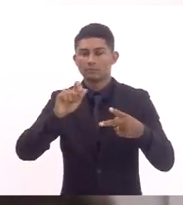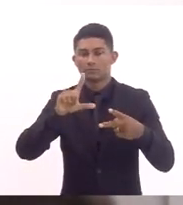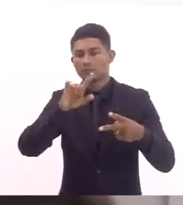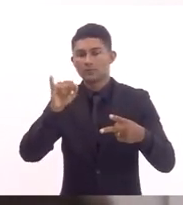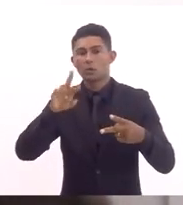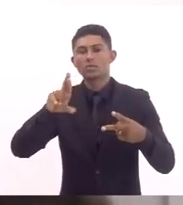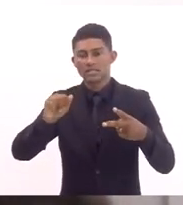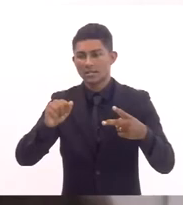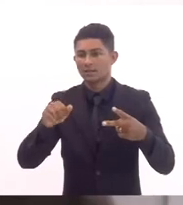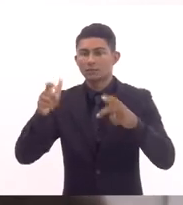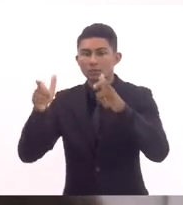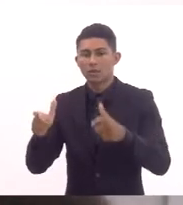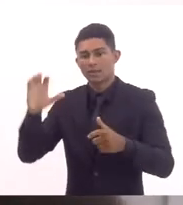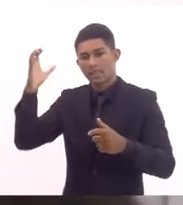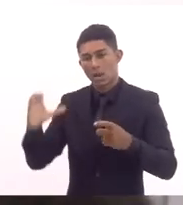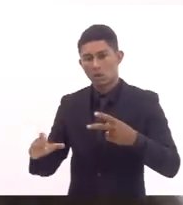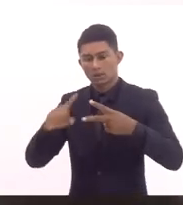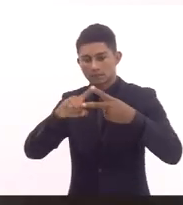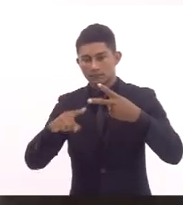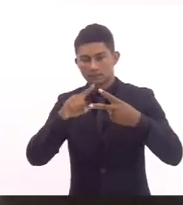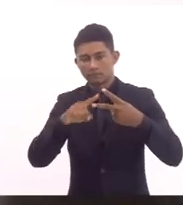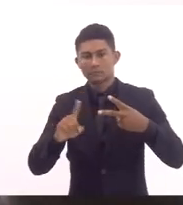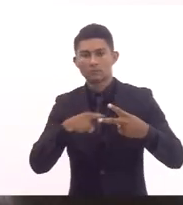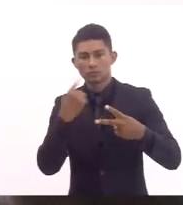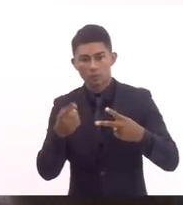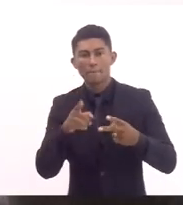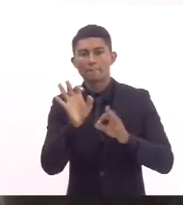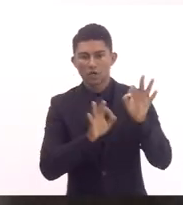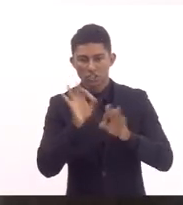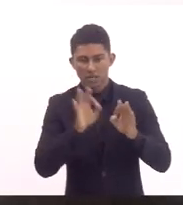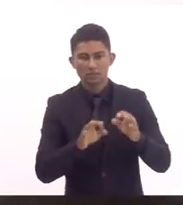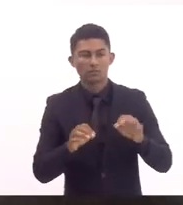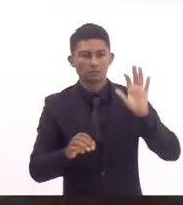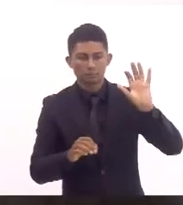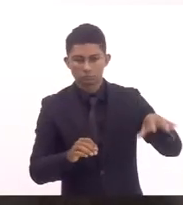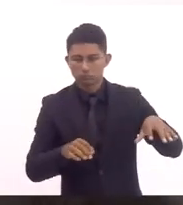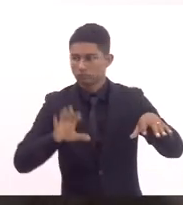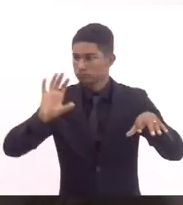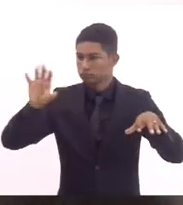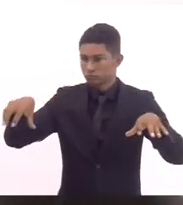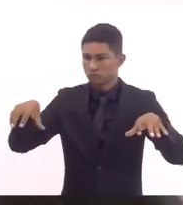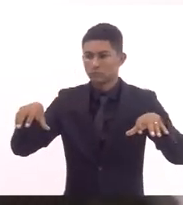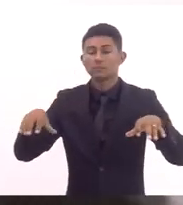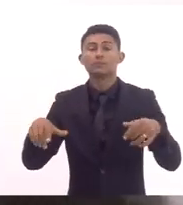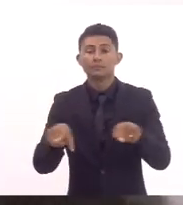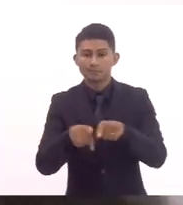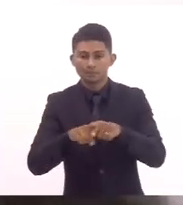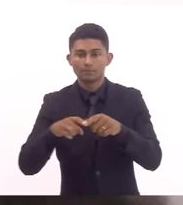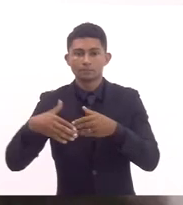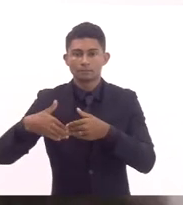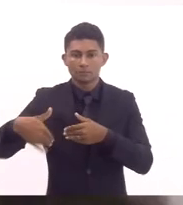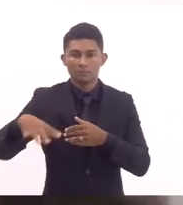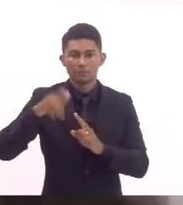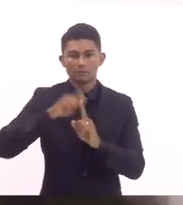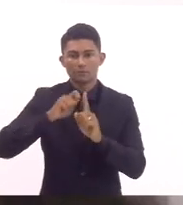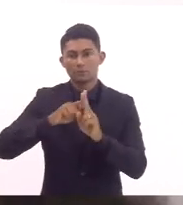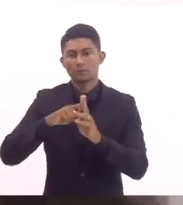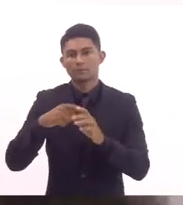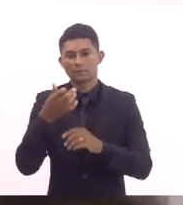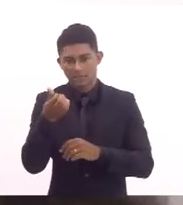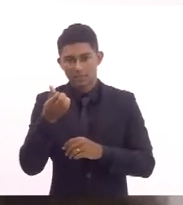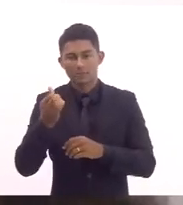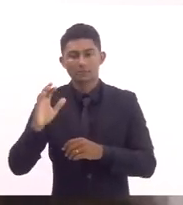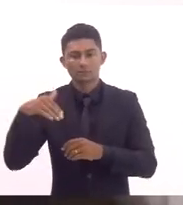um a gente tentou contemplar essas duas regiões e o projeto desdobrar para o segundo semestre a partir do que a gente também